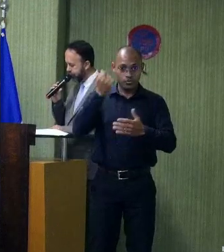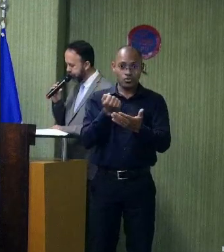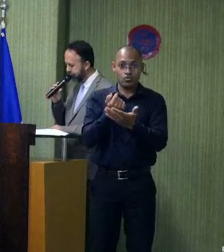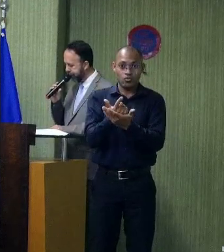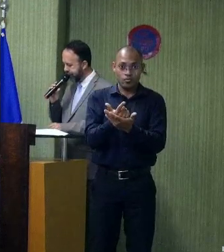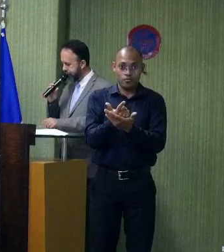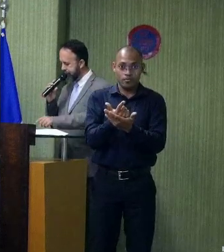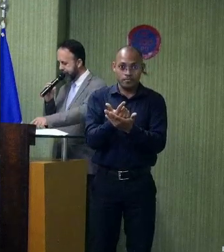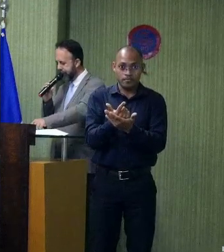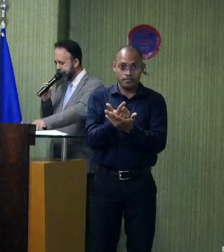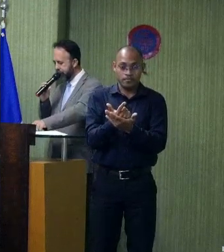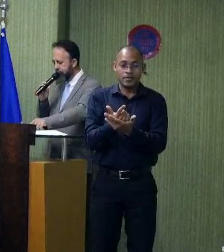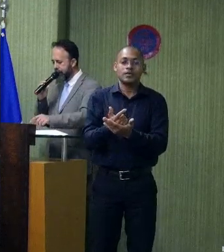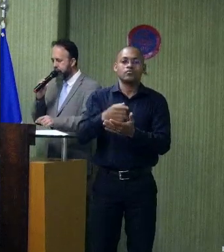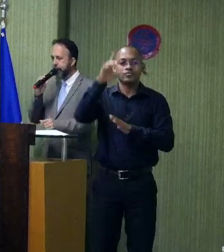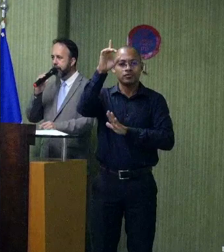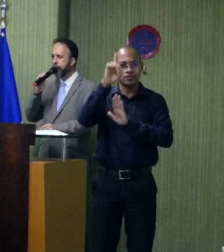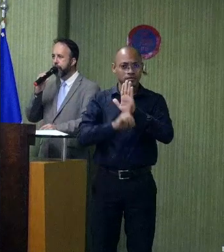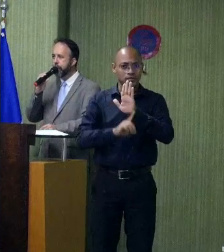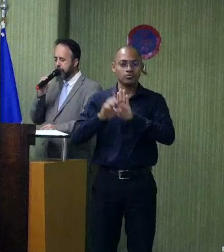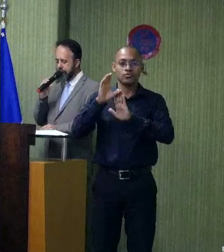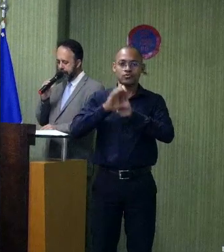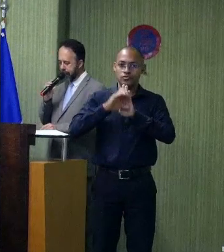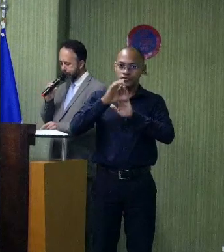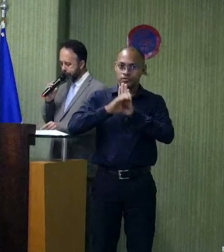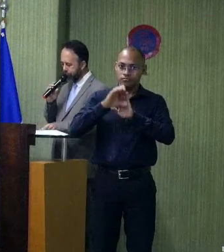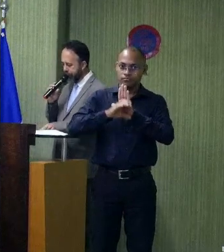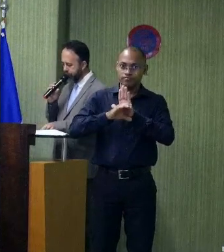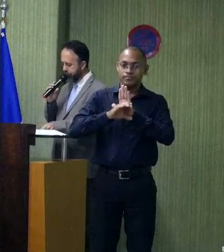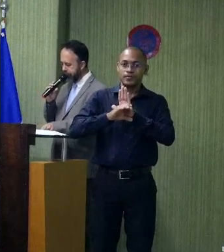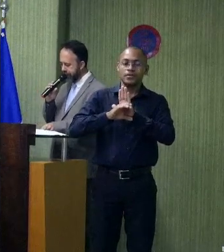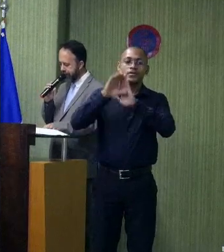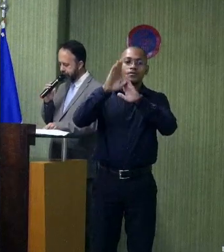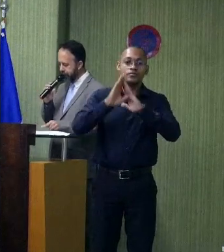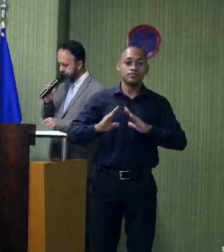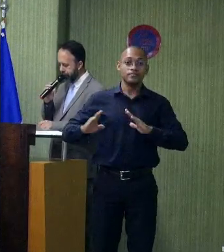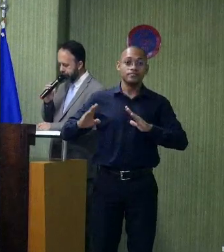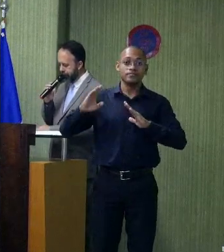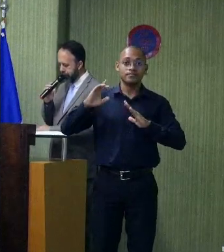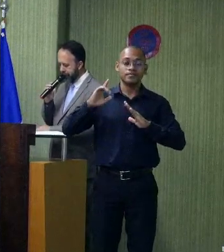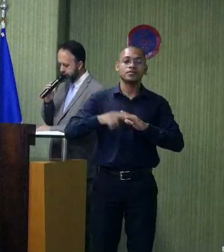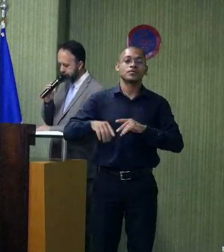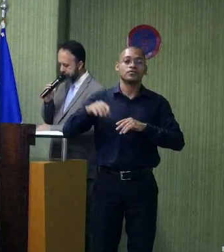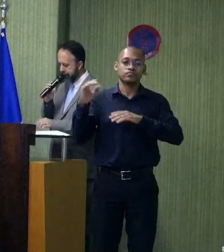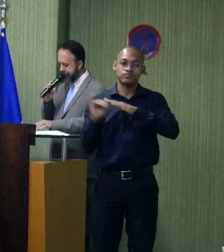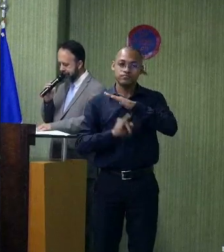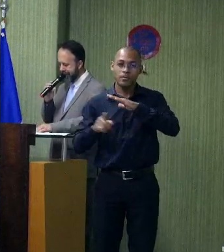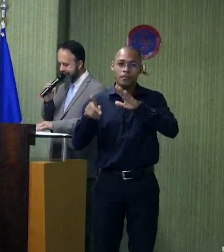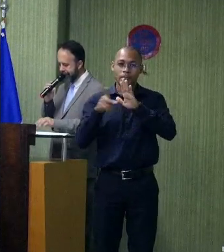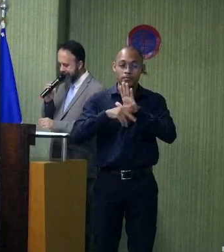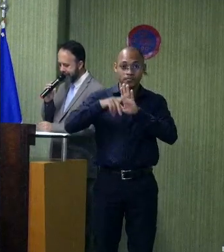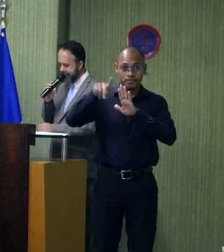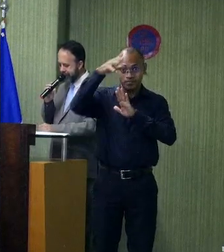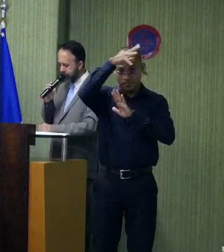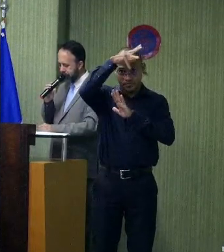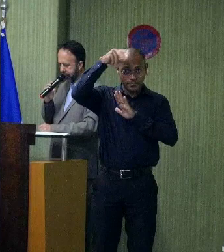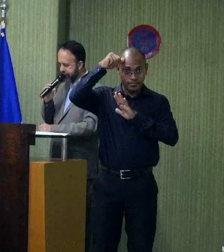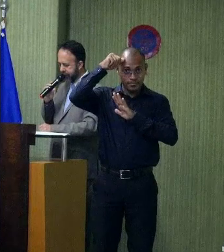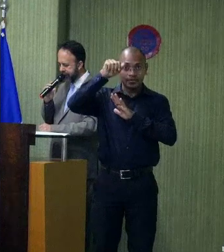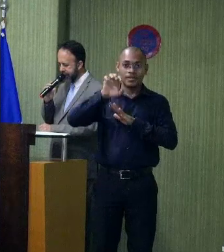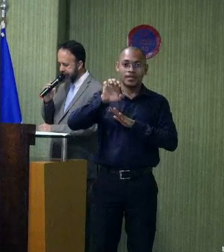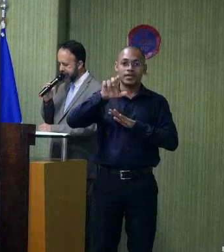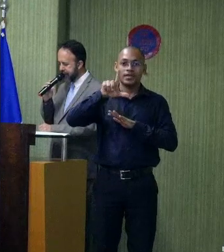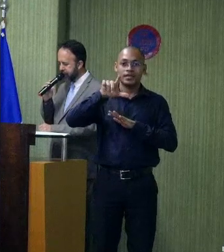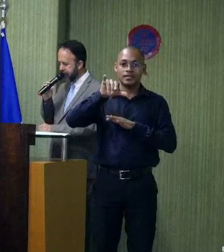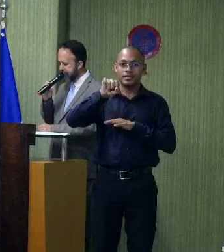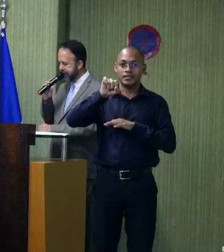constitucionais do cidadão e do patrimônio público do Ministério Público do Amazonas delisa Olívia